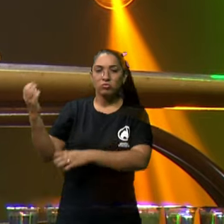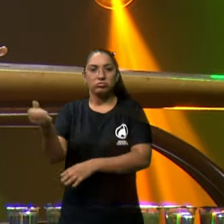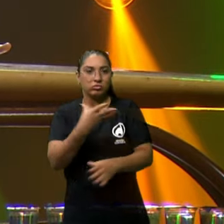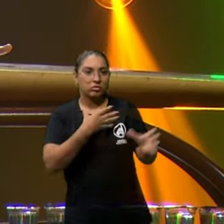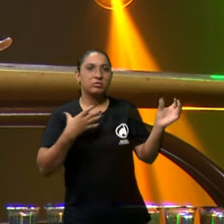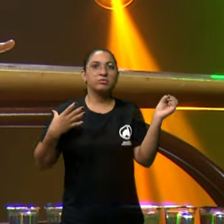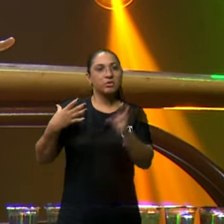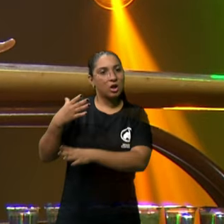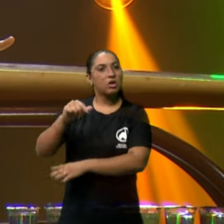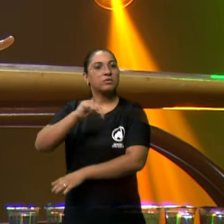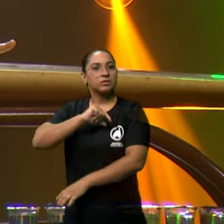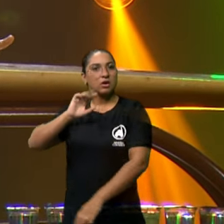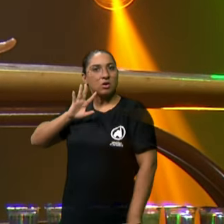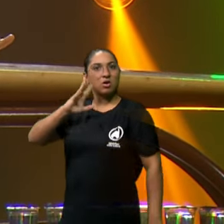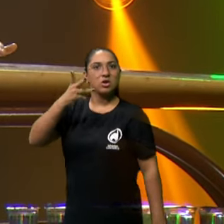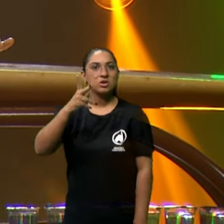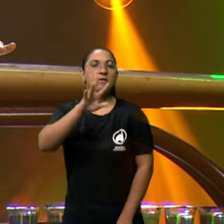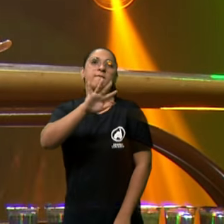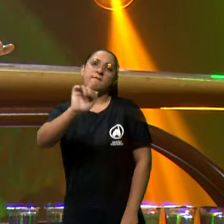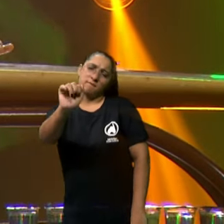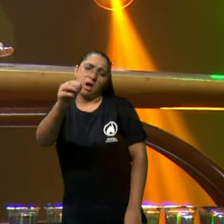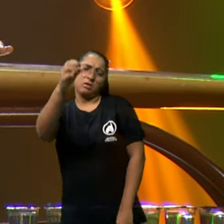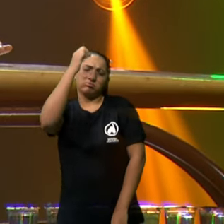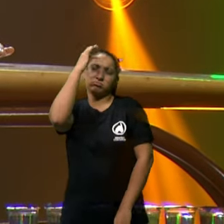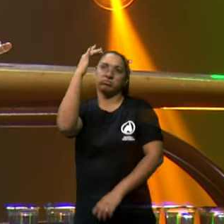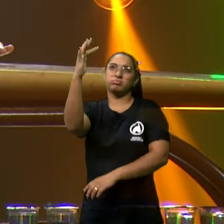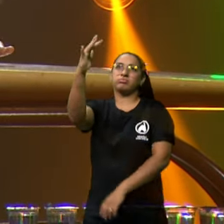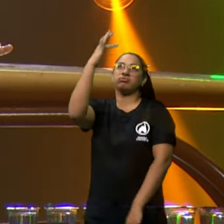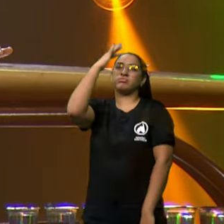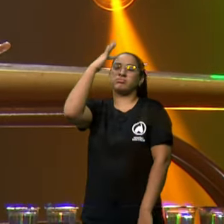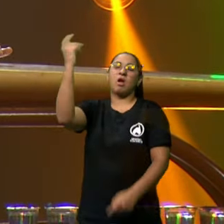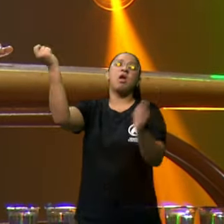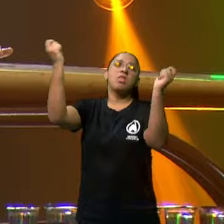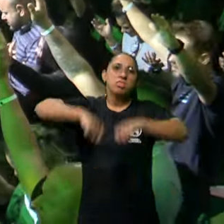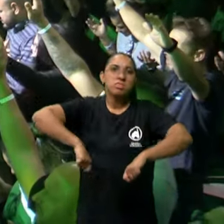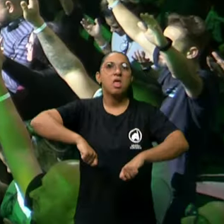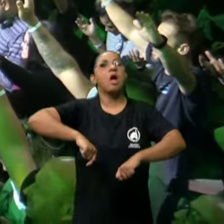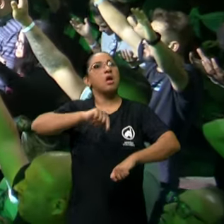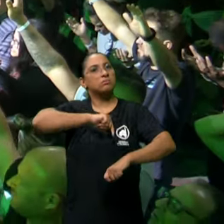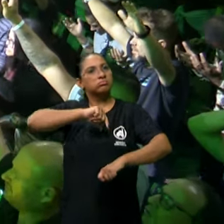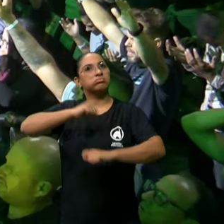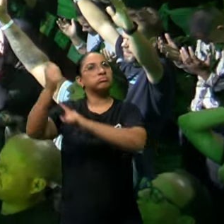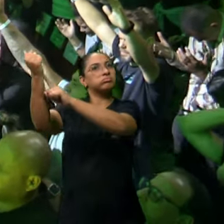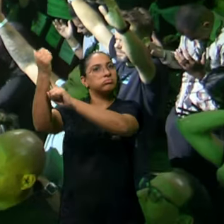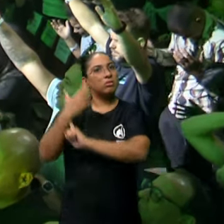ele vai te visitar em sonhos ele vai te dar visões